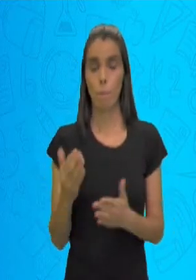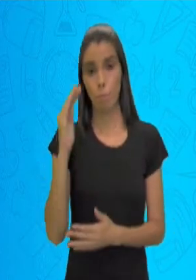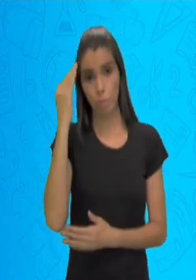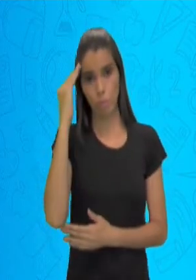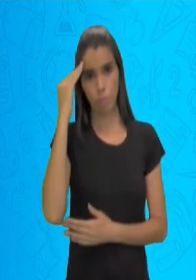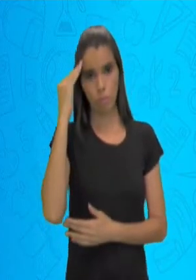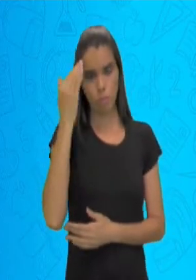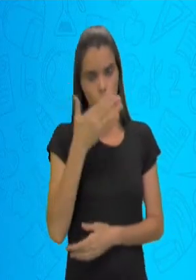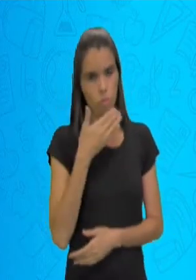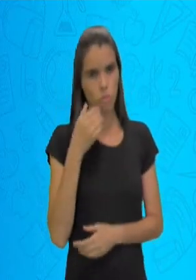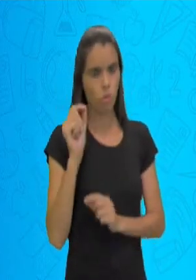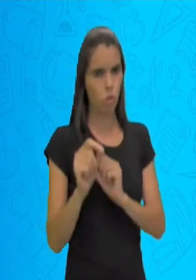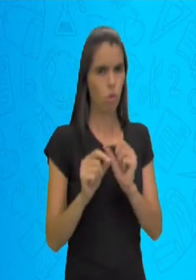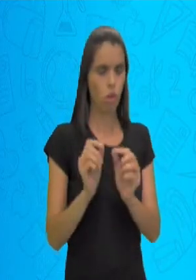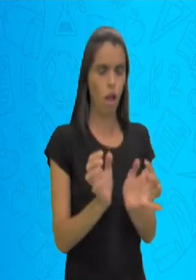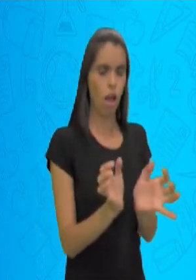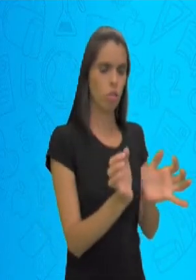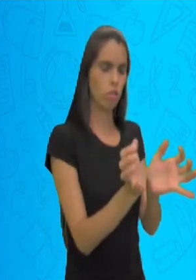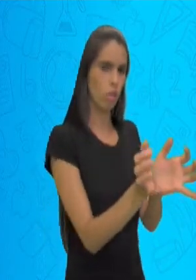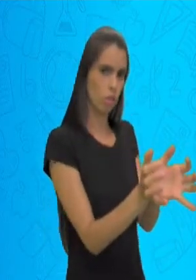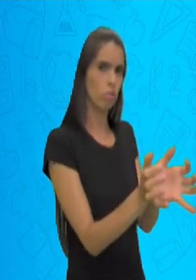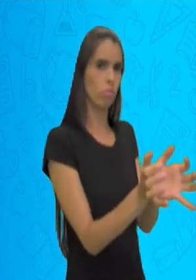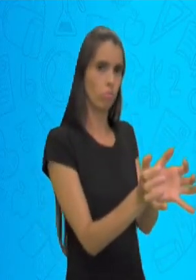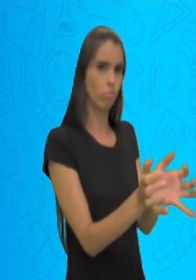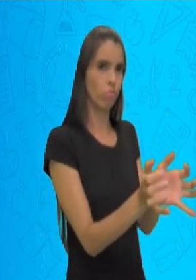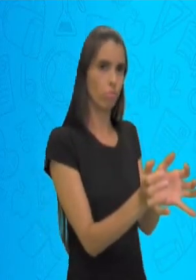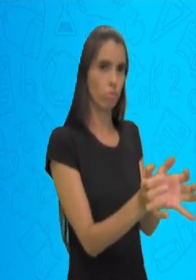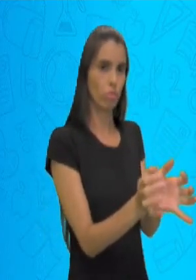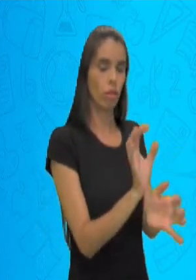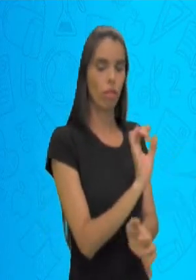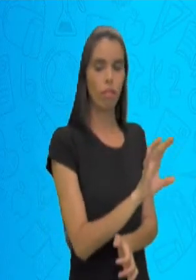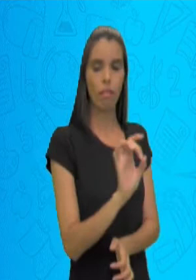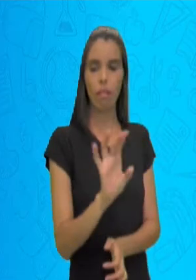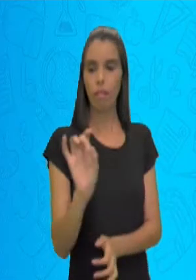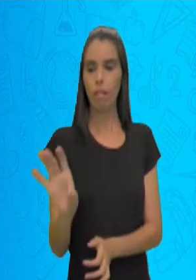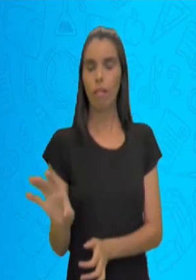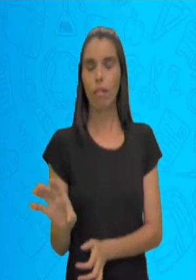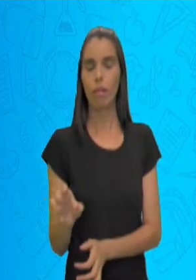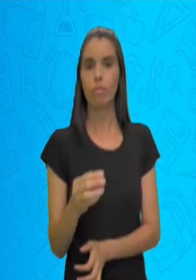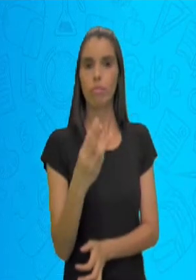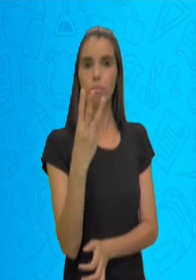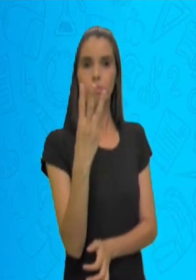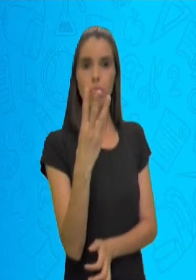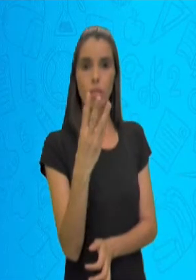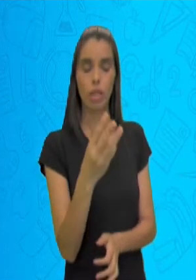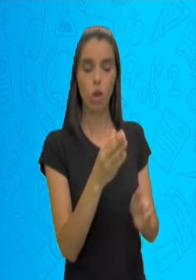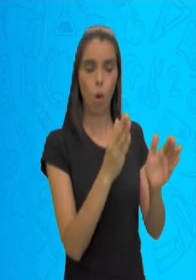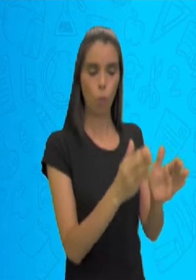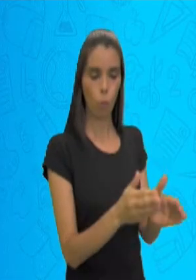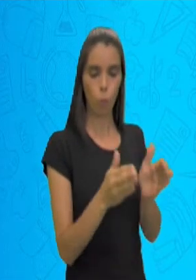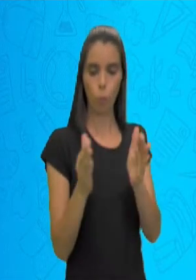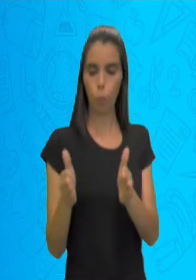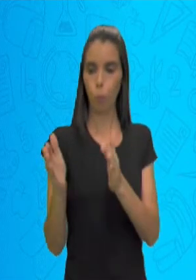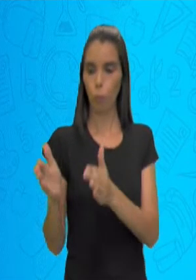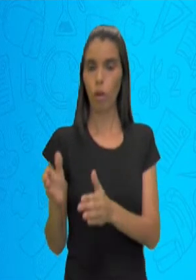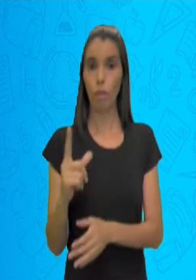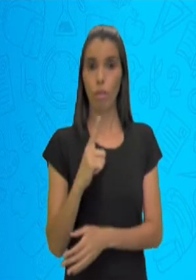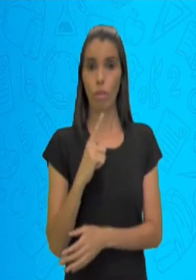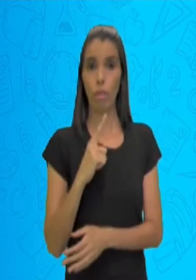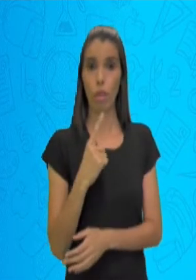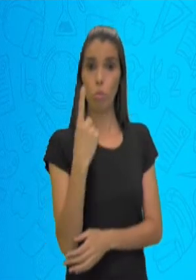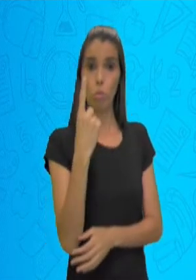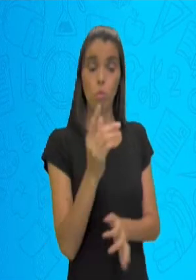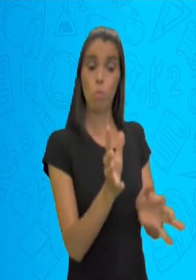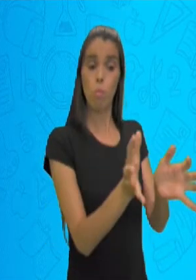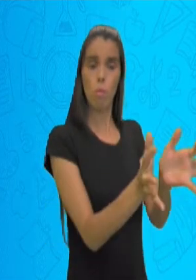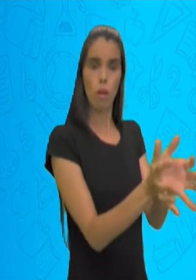entender melhor as classes. Vamos de novo, ó. As classes. A cada 3 ordens, temos uma classe. Preste atenção